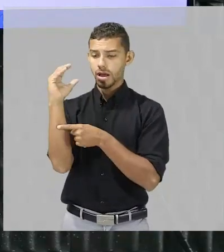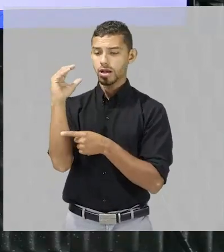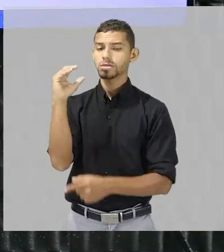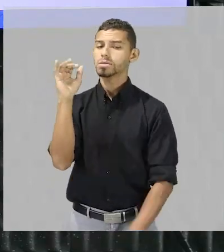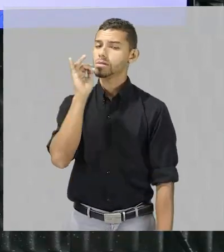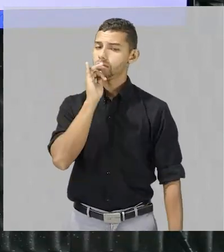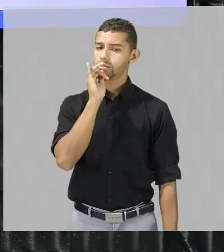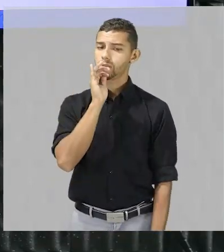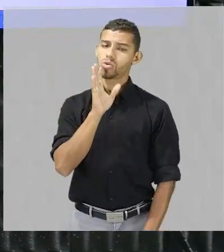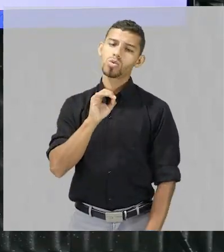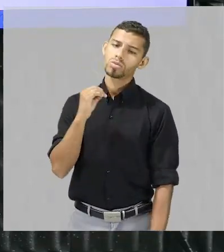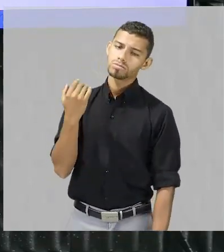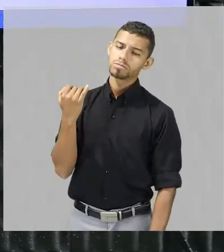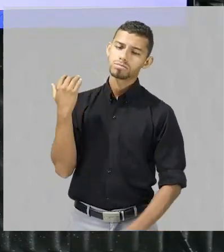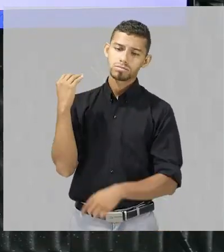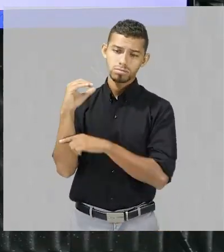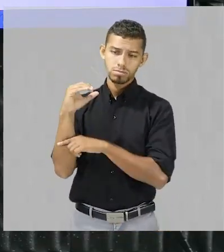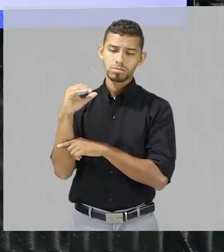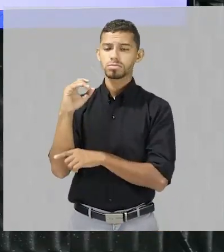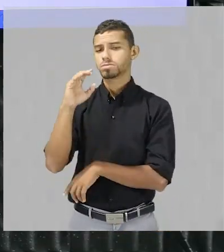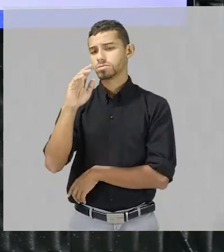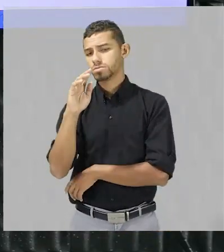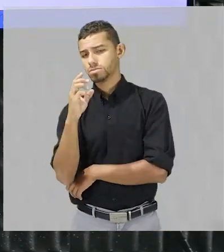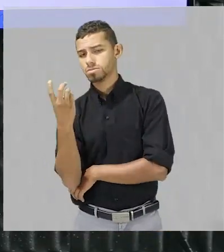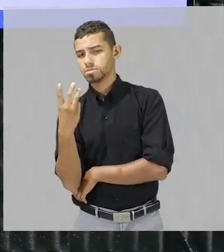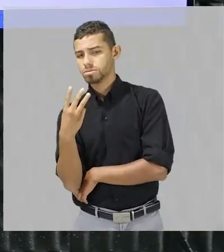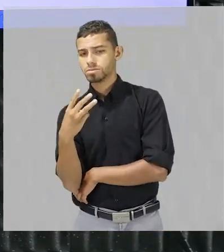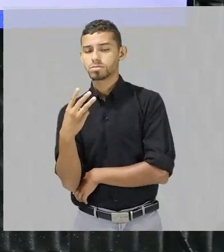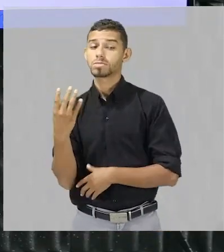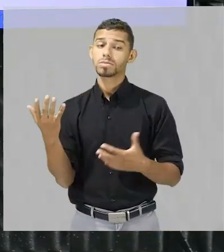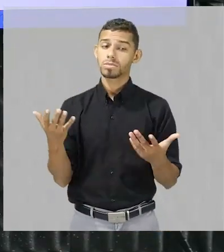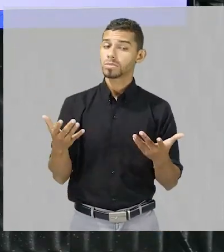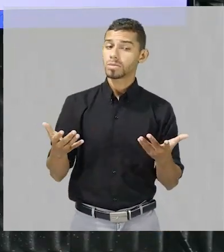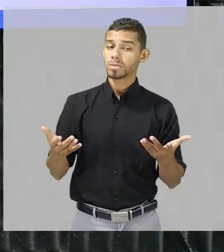cadeia ramificada, carbonos terciários, né?